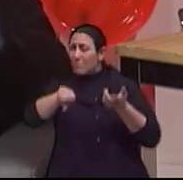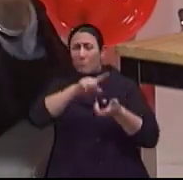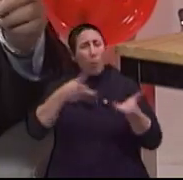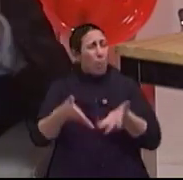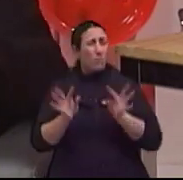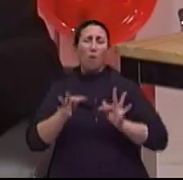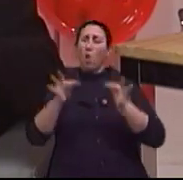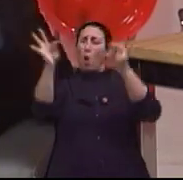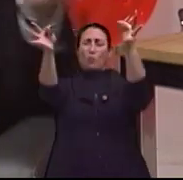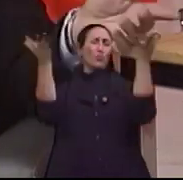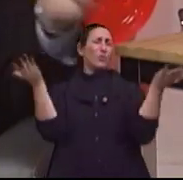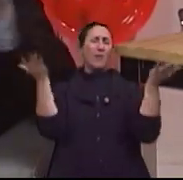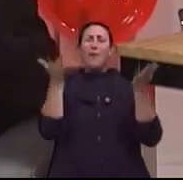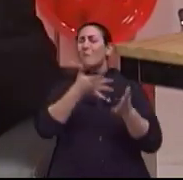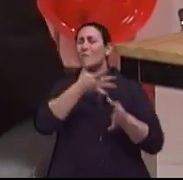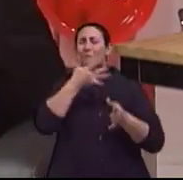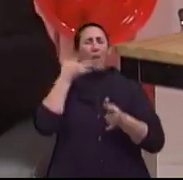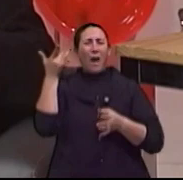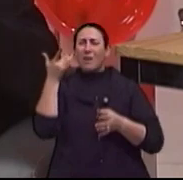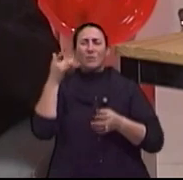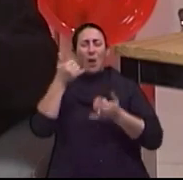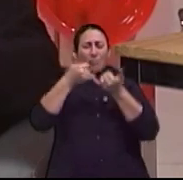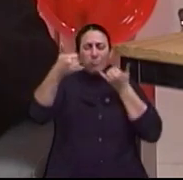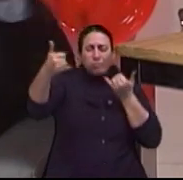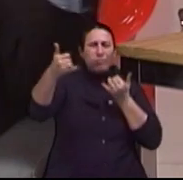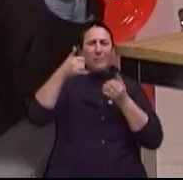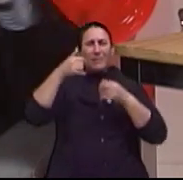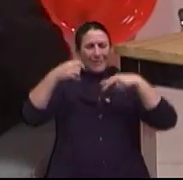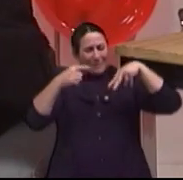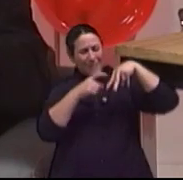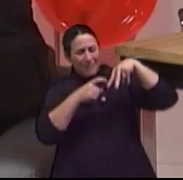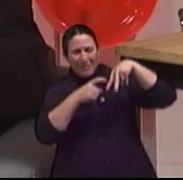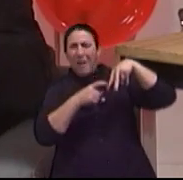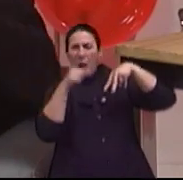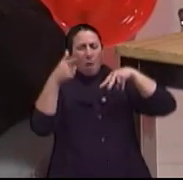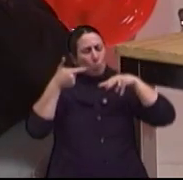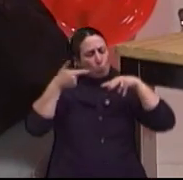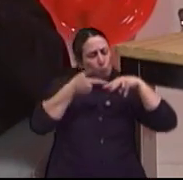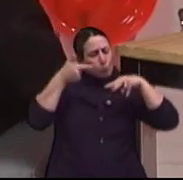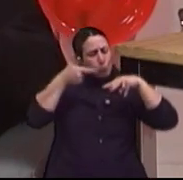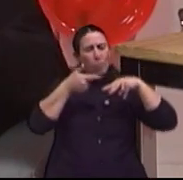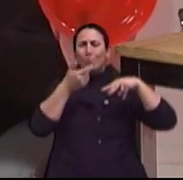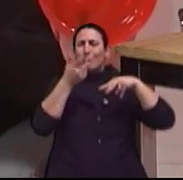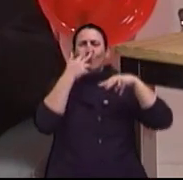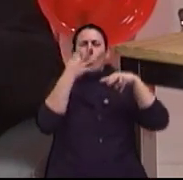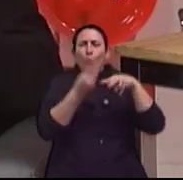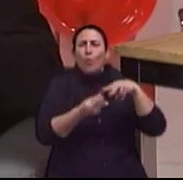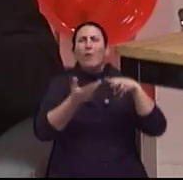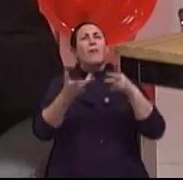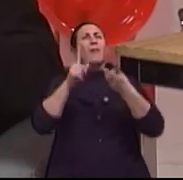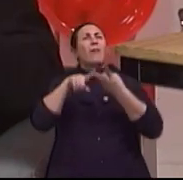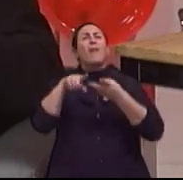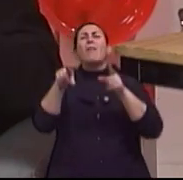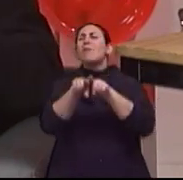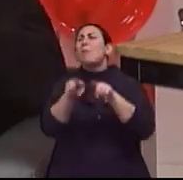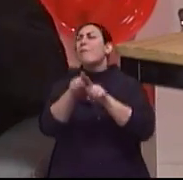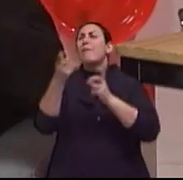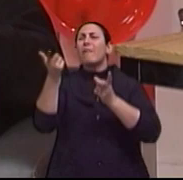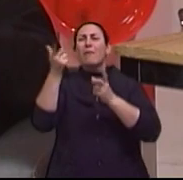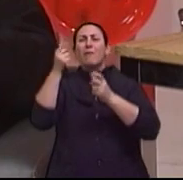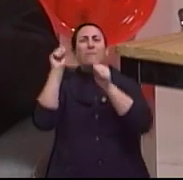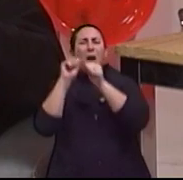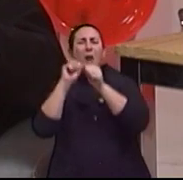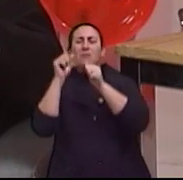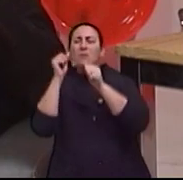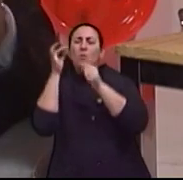tcas de de preenchimento sucos e rugas toxina botulin tudo isso ô Isabel